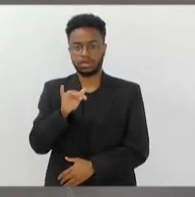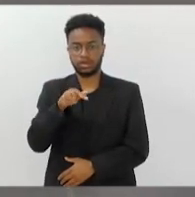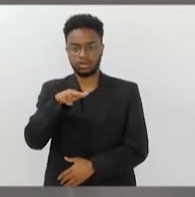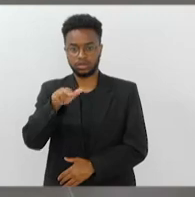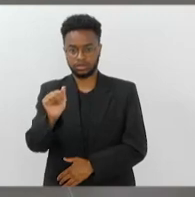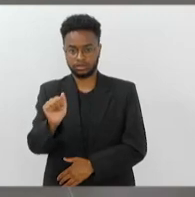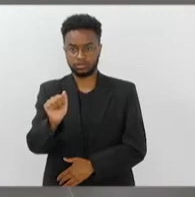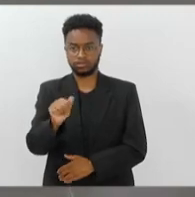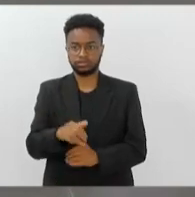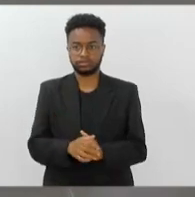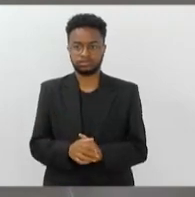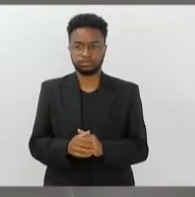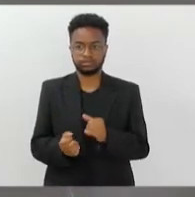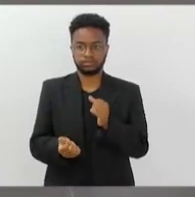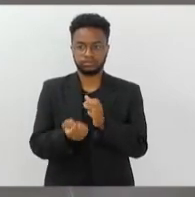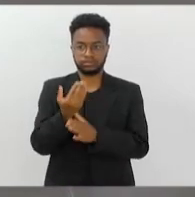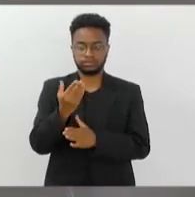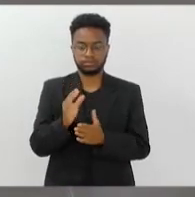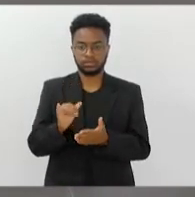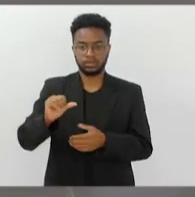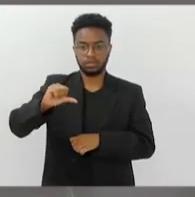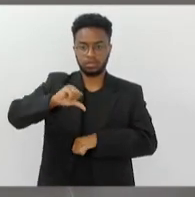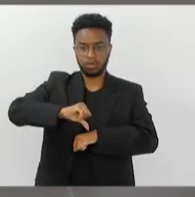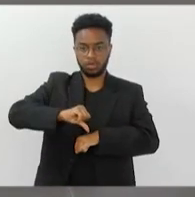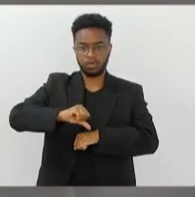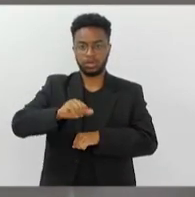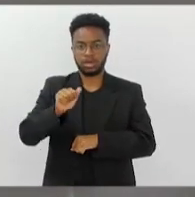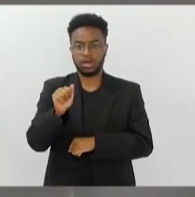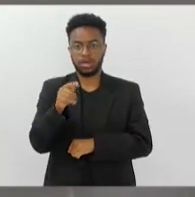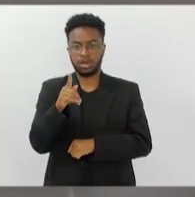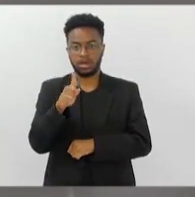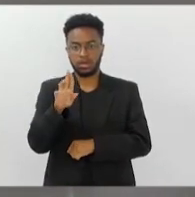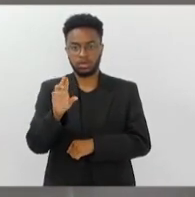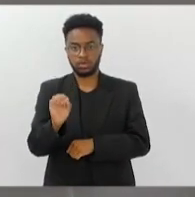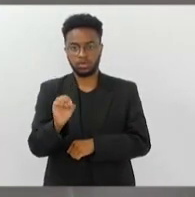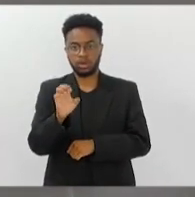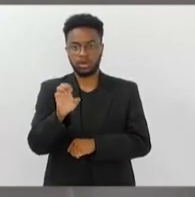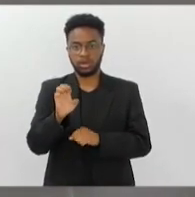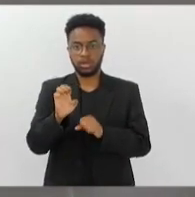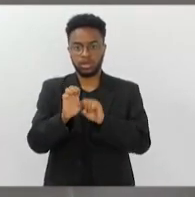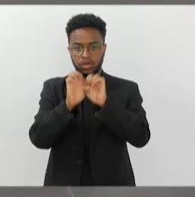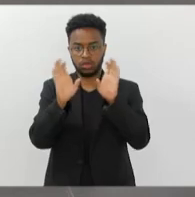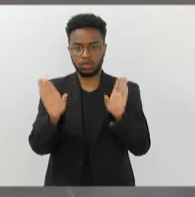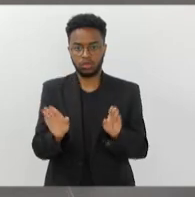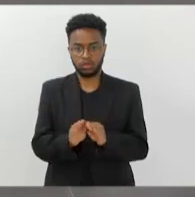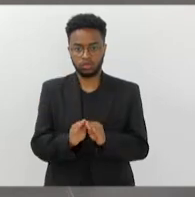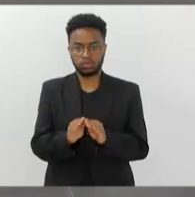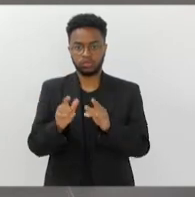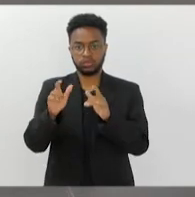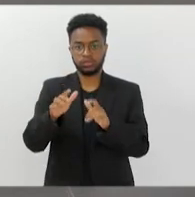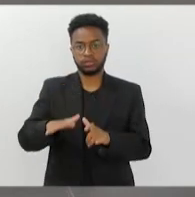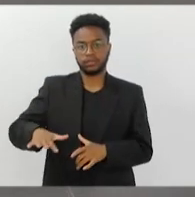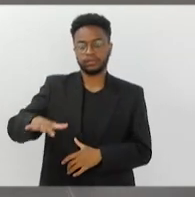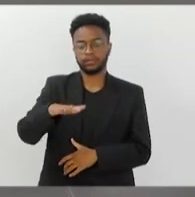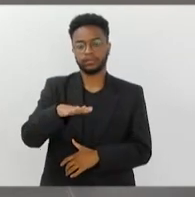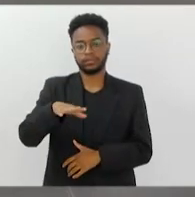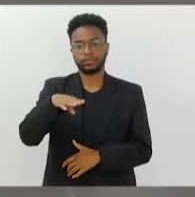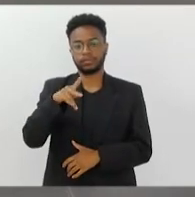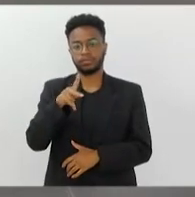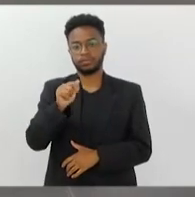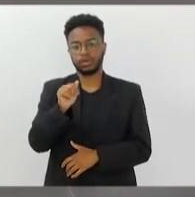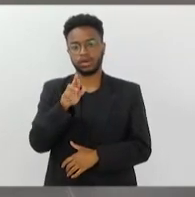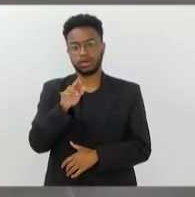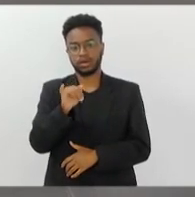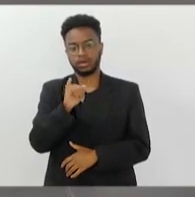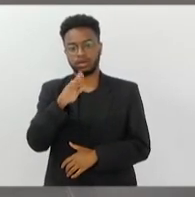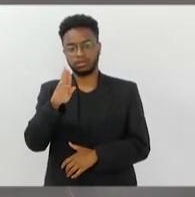MST, que institui o Polo Agroecológico e de Produção Orgânica na região do Médio Paraíba do Sul, no estado do Rio de Janeiro,